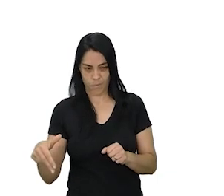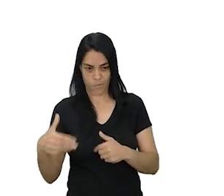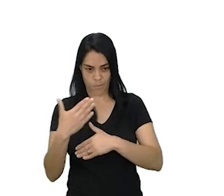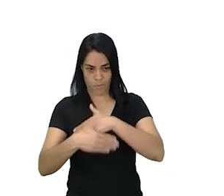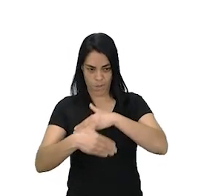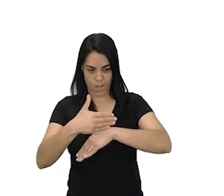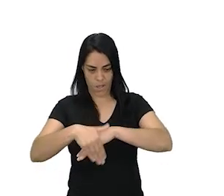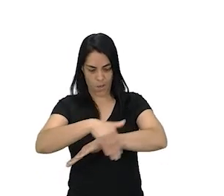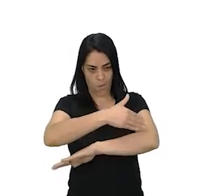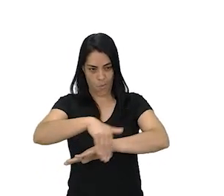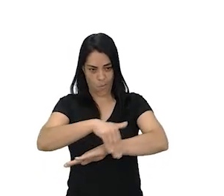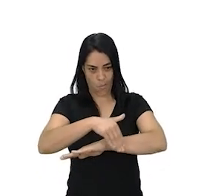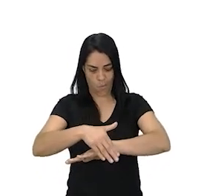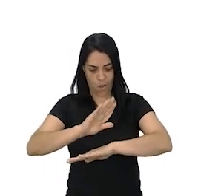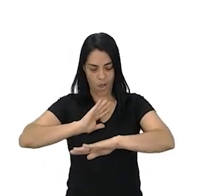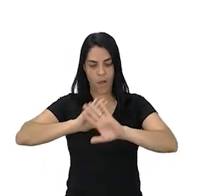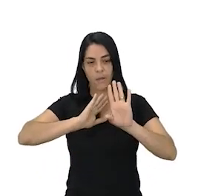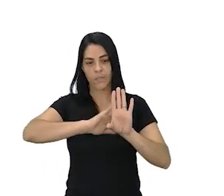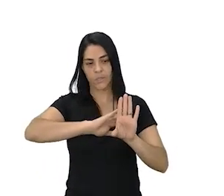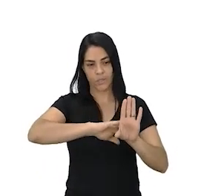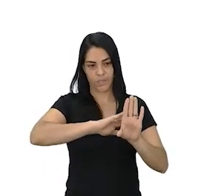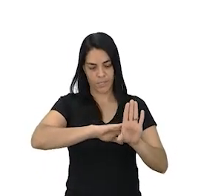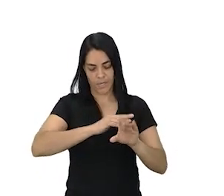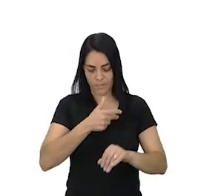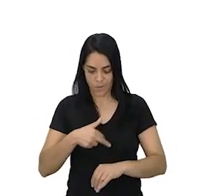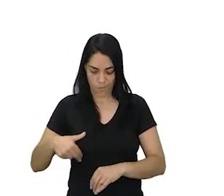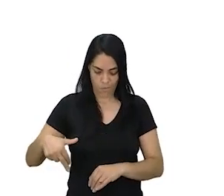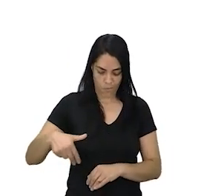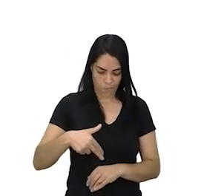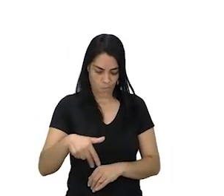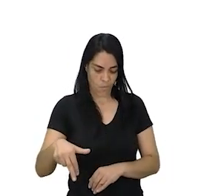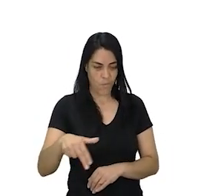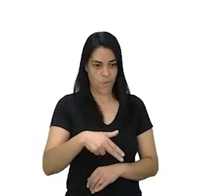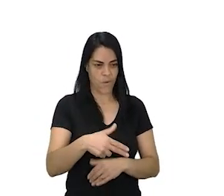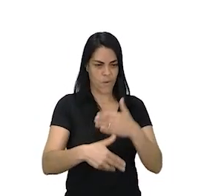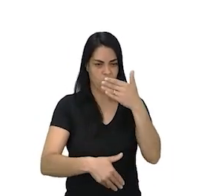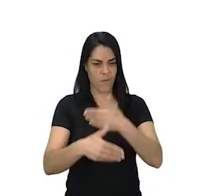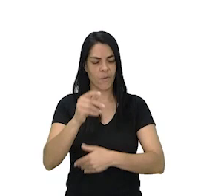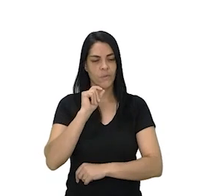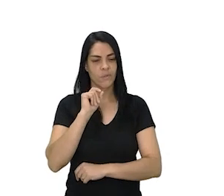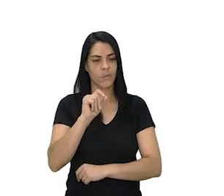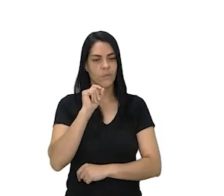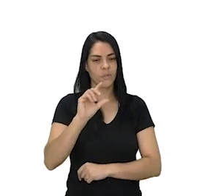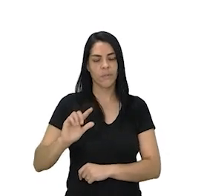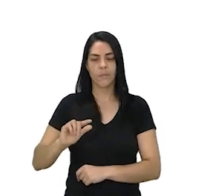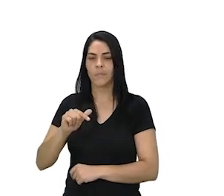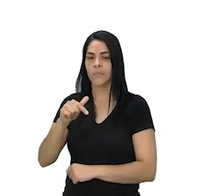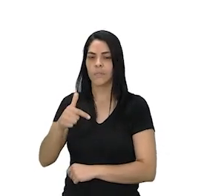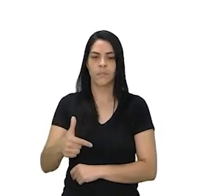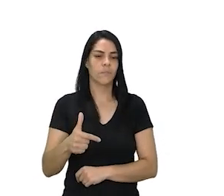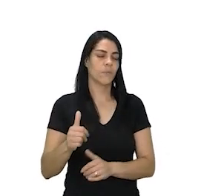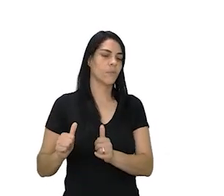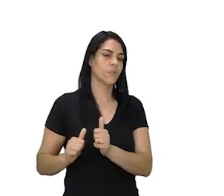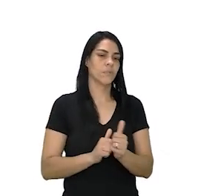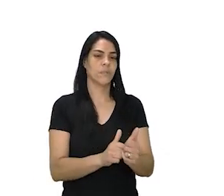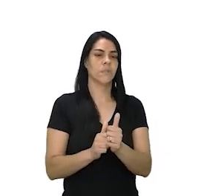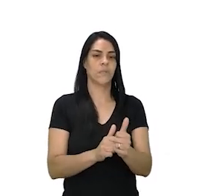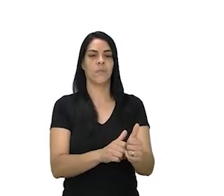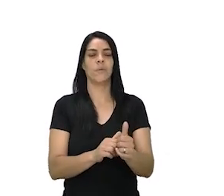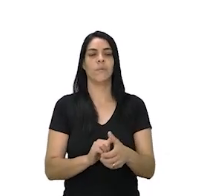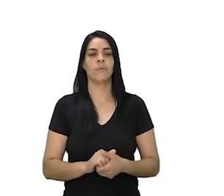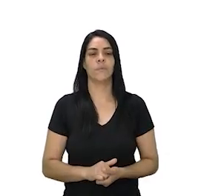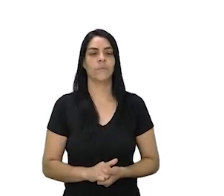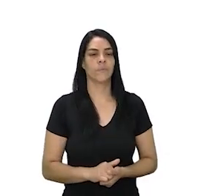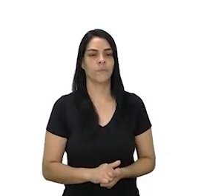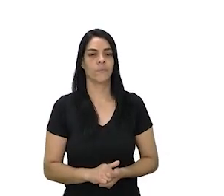trás, passando aqui em frente, inicialmente depois, né, o segundo ponto de parada